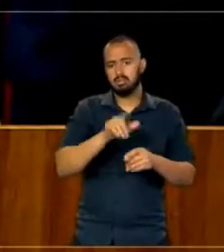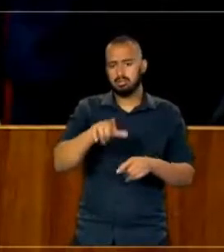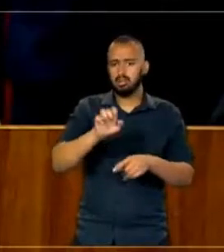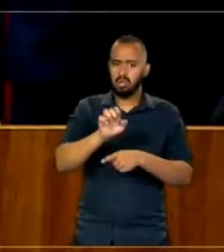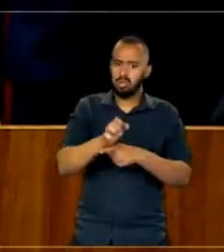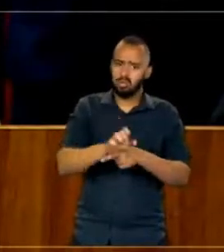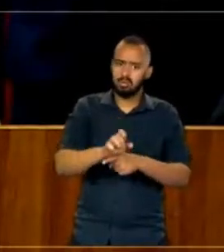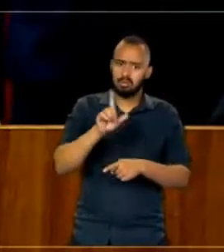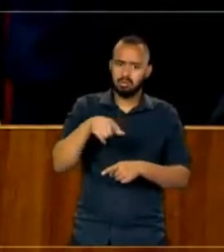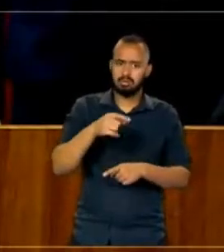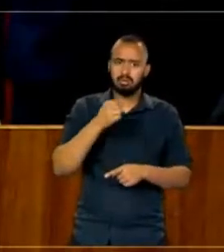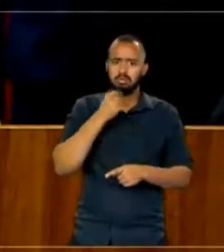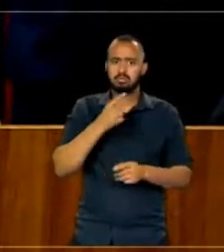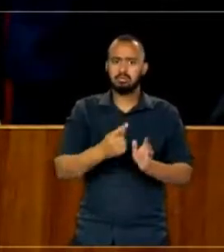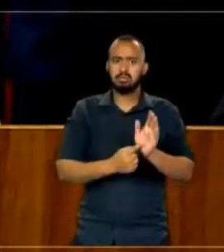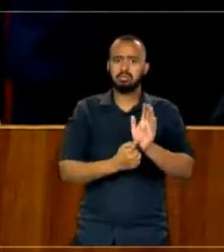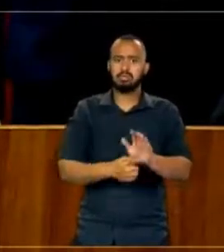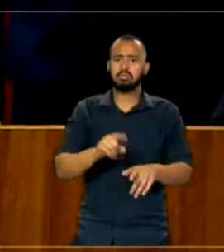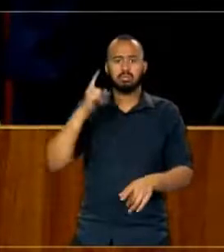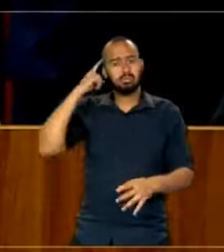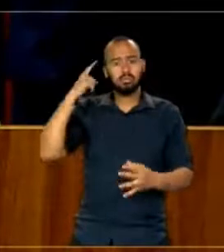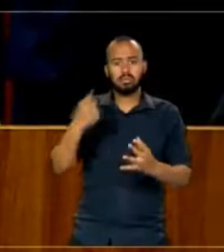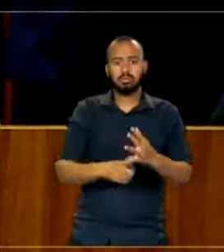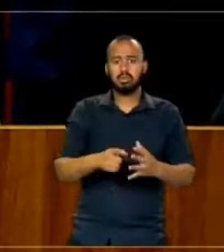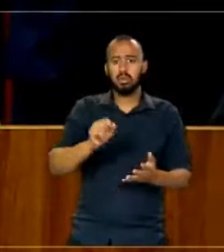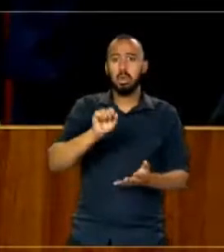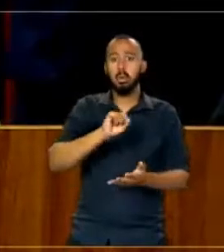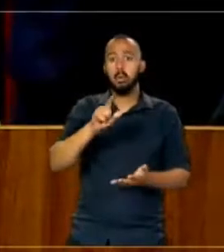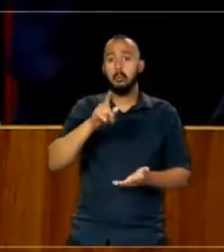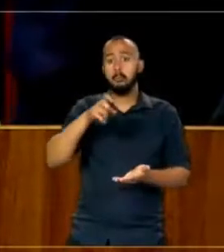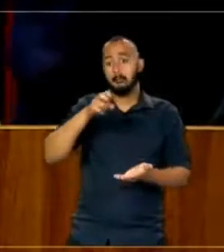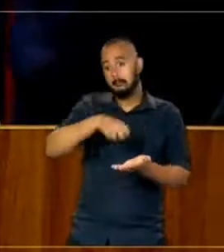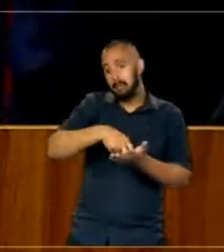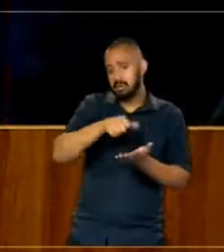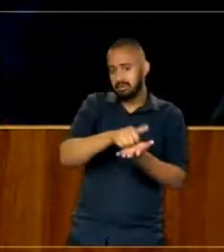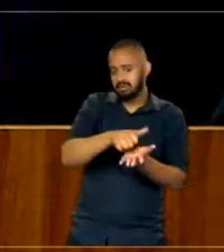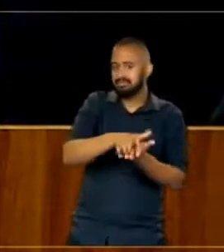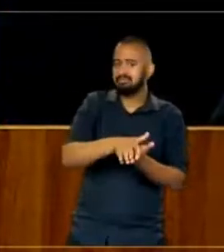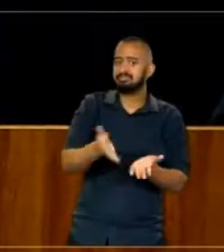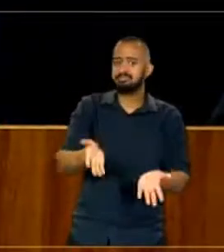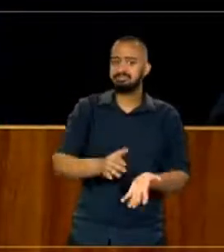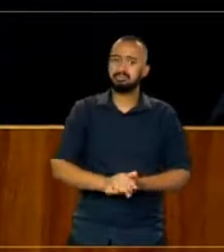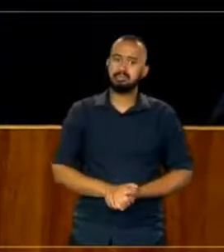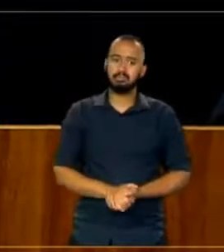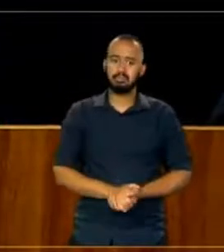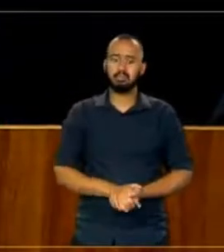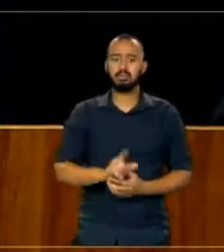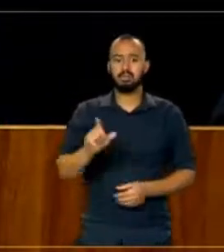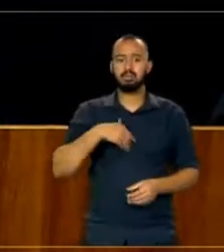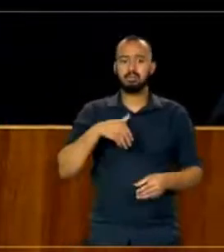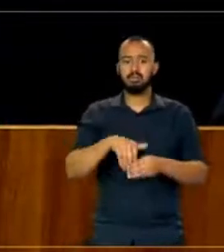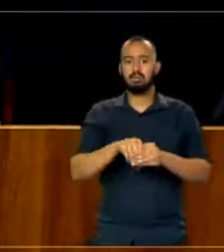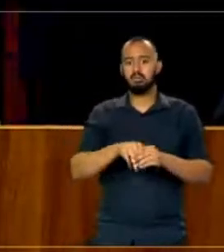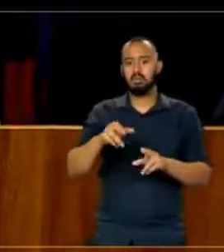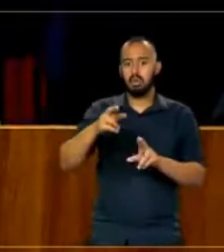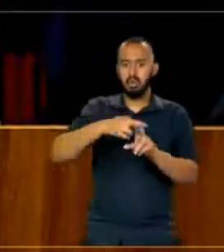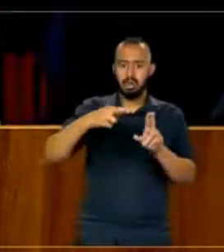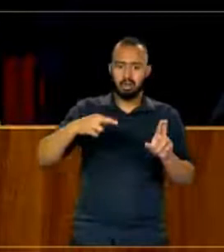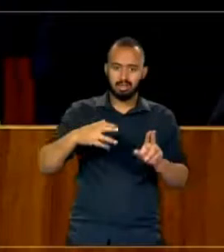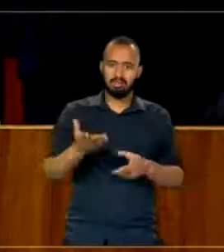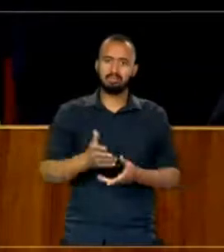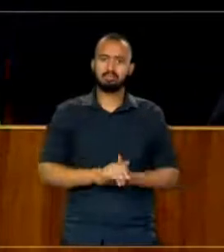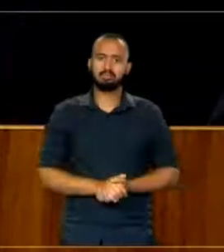a exibição do documentário indicado na decisão sob pena de multa, nos termos do voto do eminente ministro